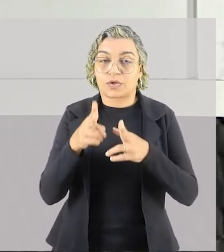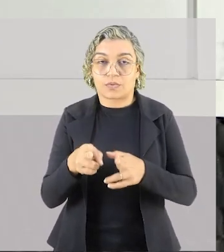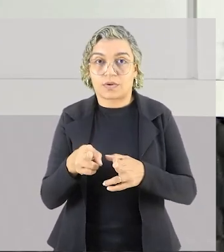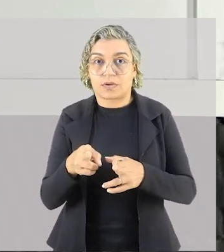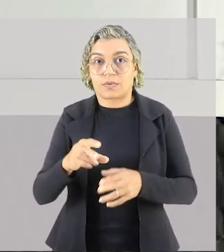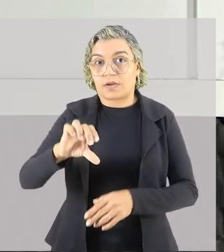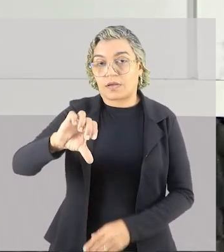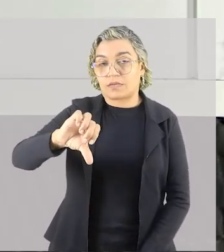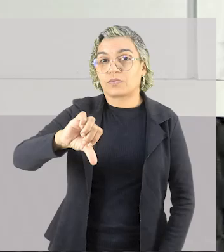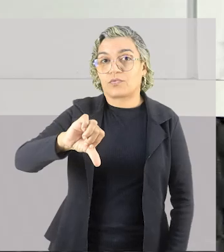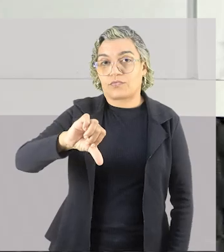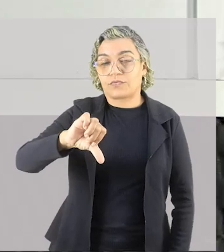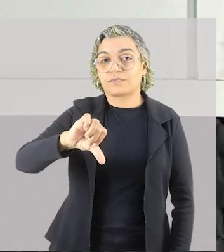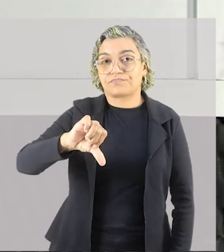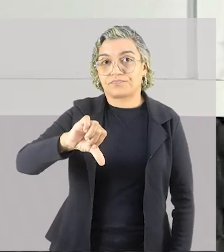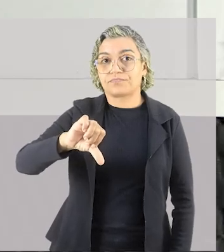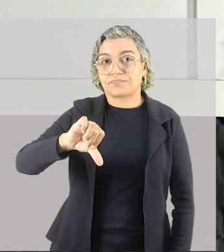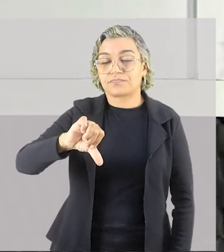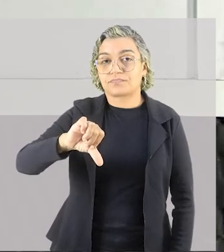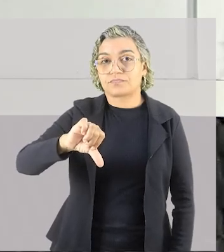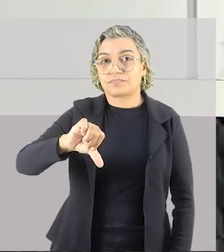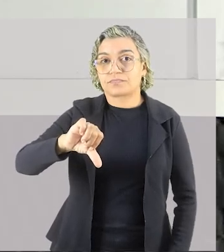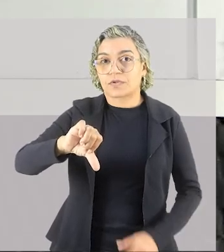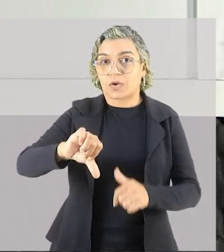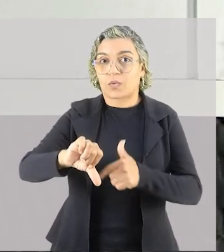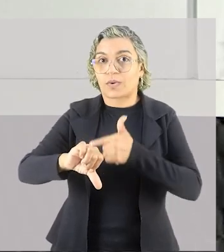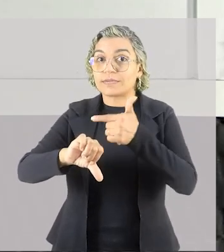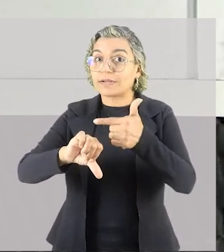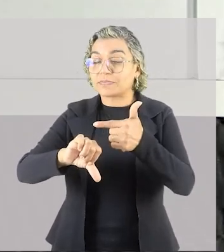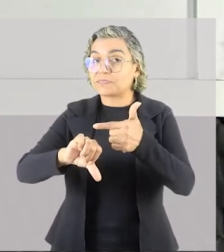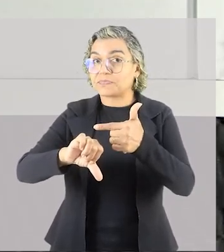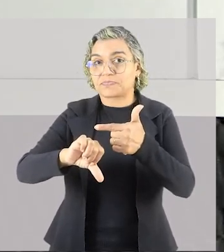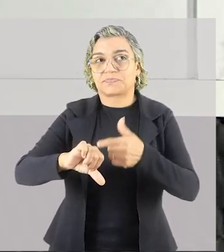igual a 9 ao quadrado.